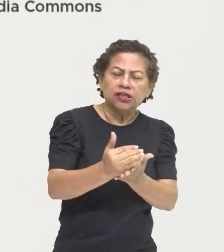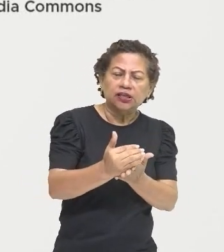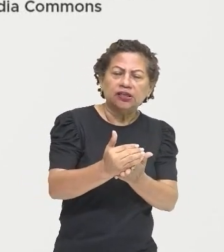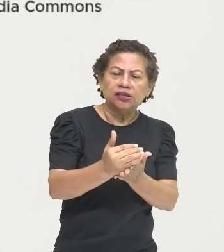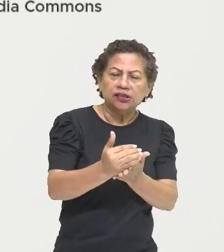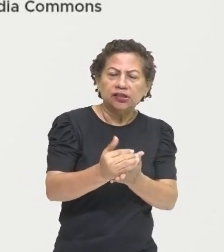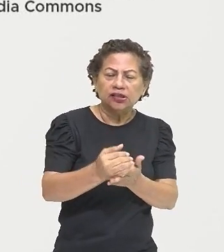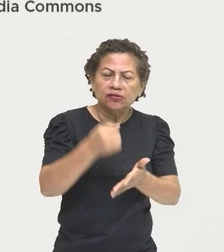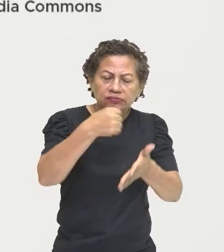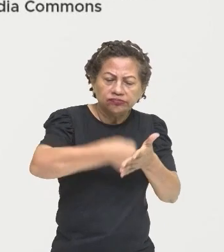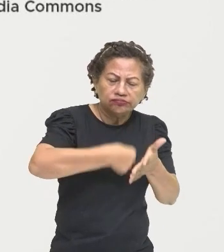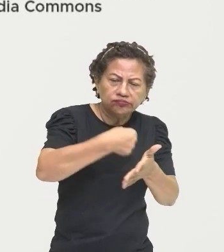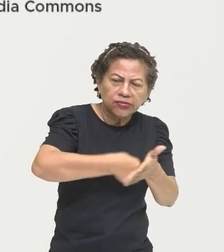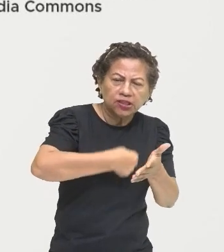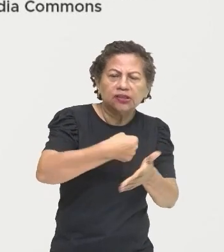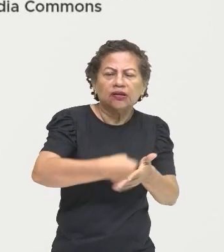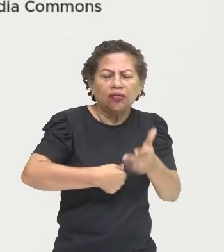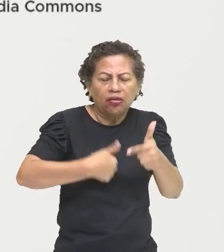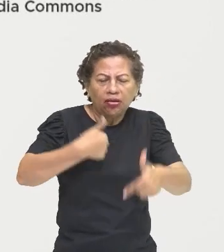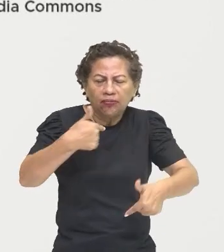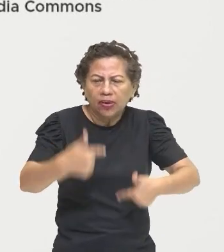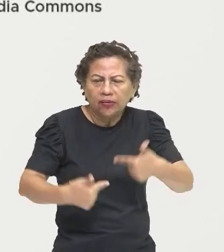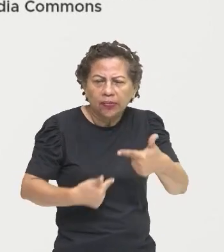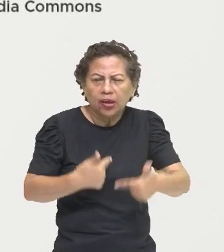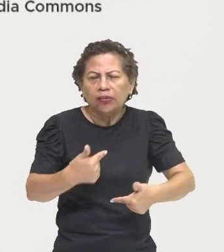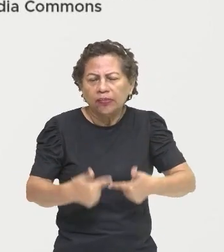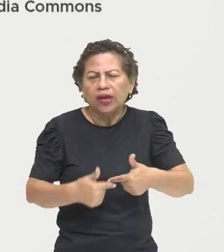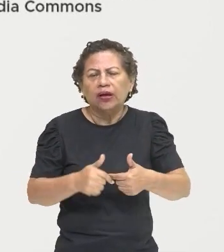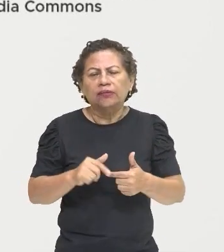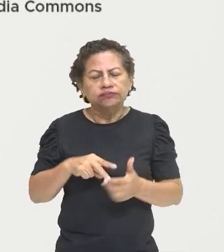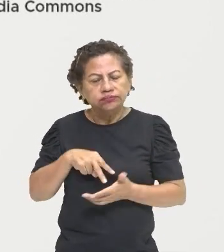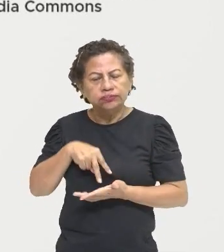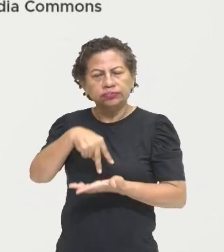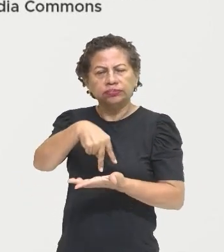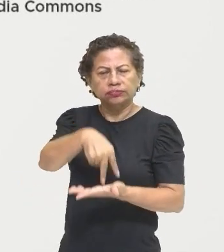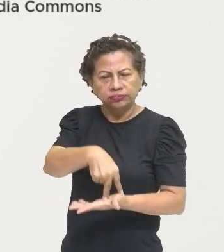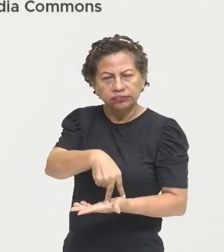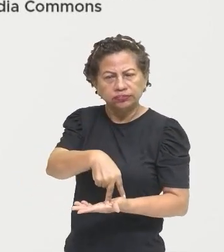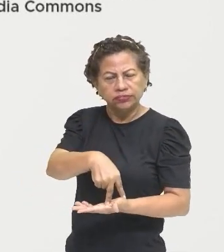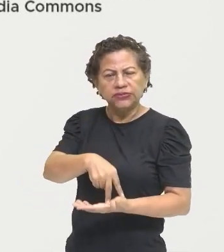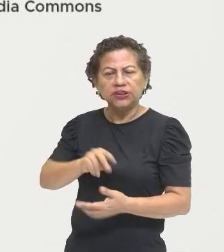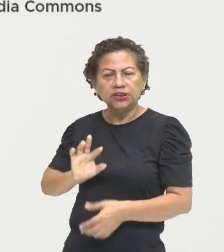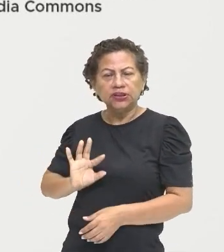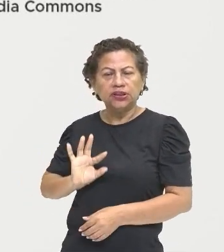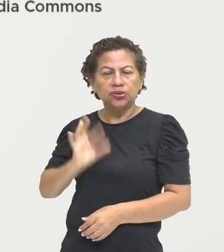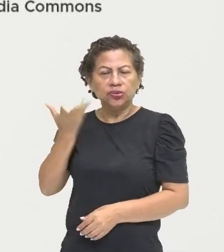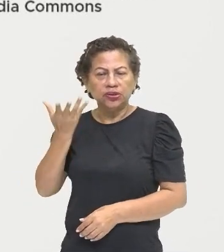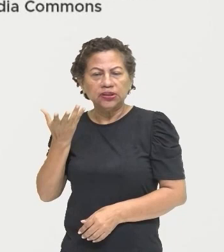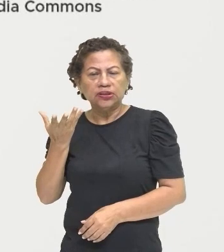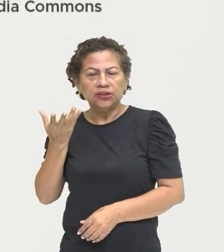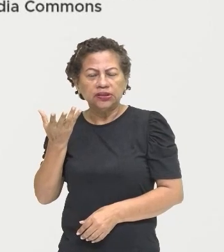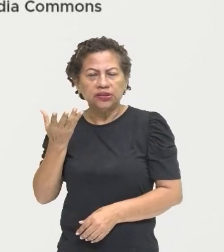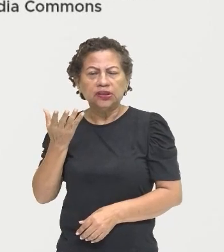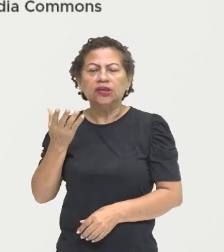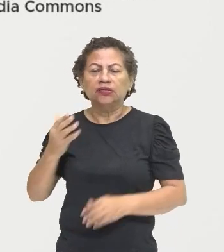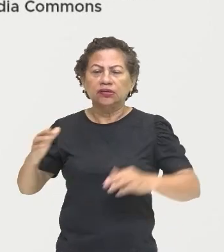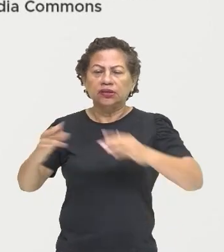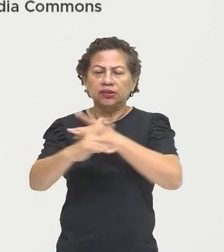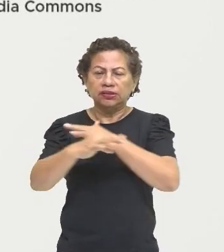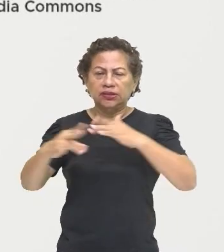Nacional de Movimento realizado na cidade de Cascavel, no Paraná, quando a população do campo se organiza e começa